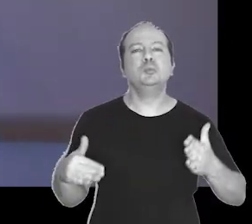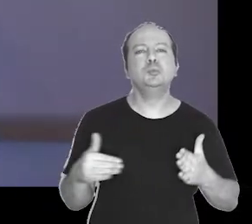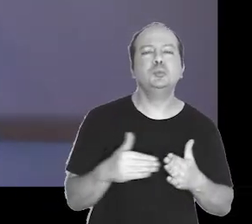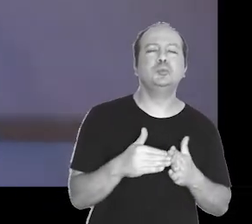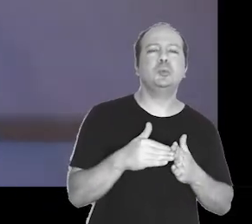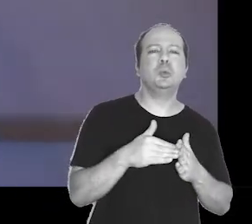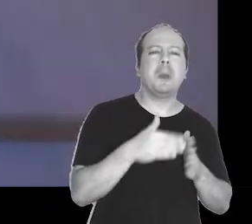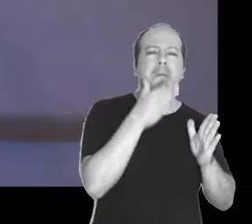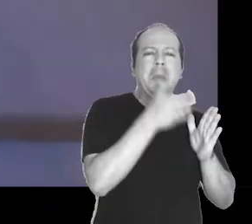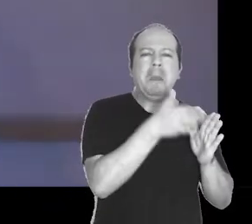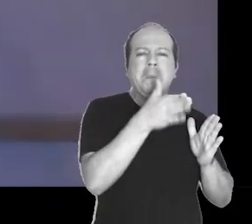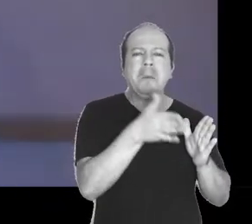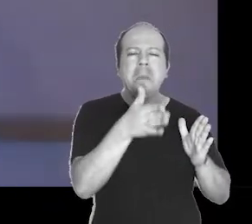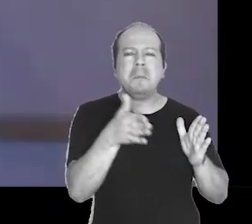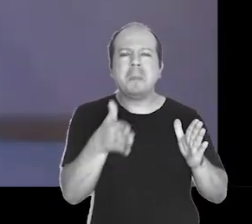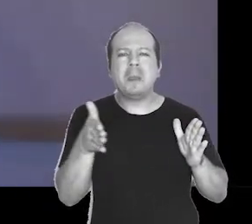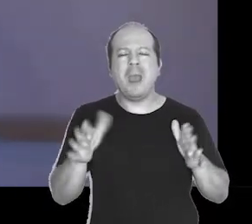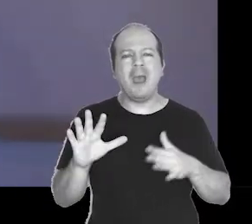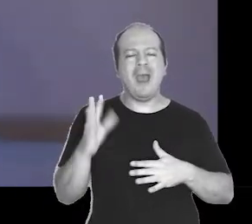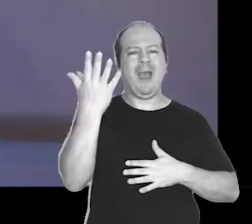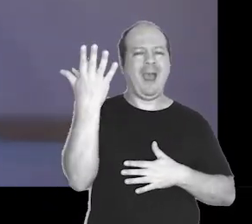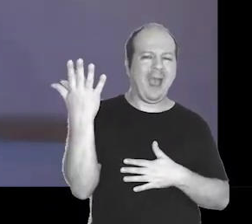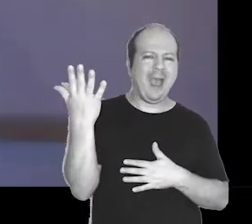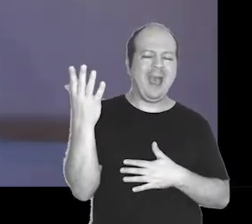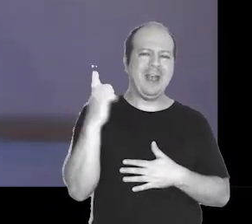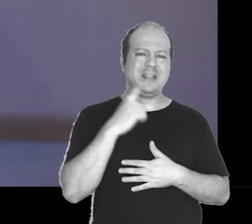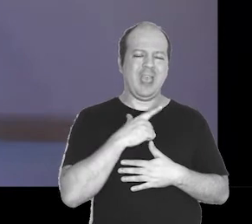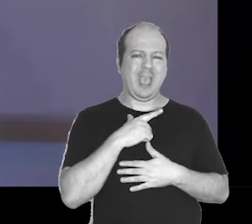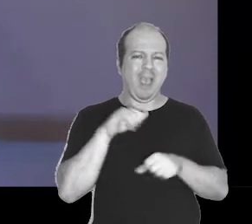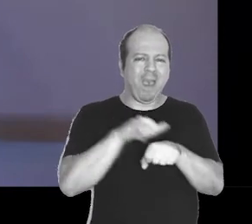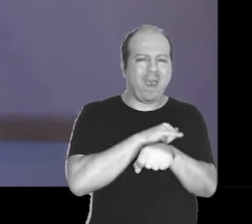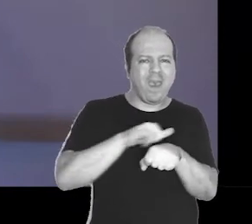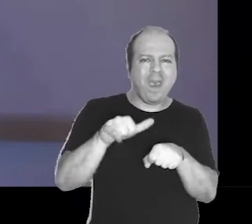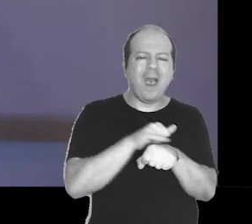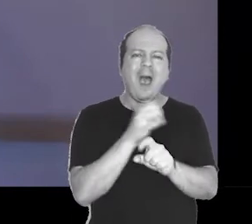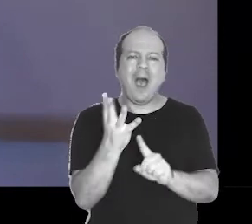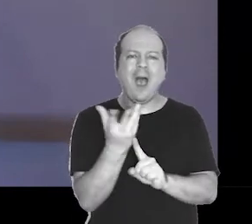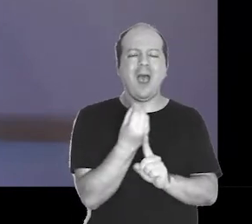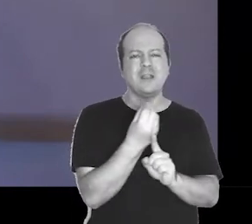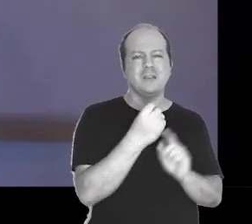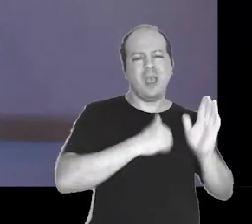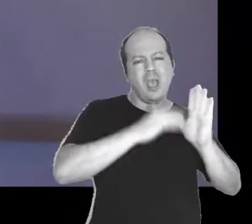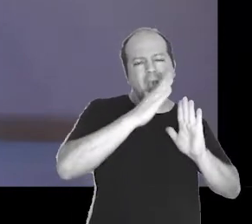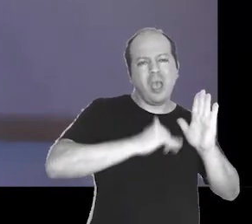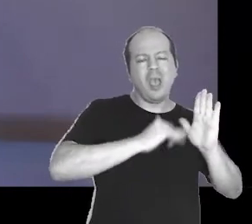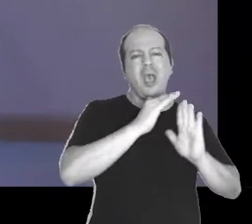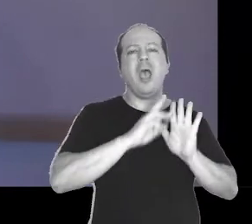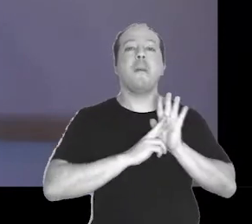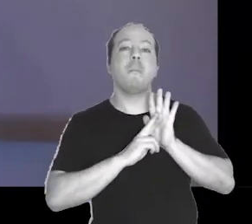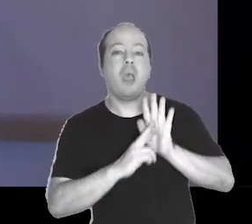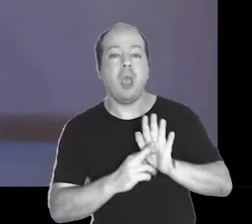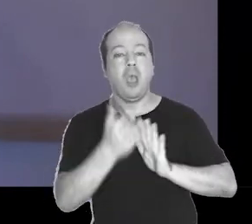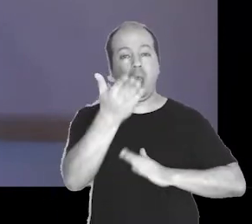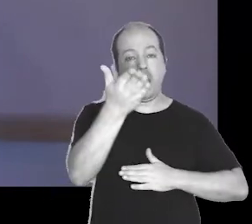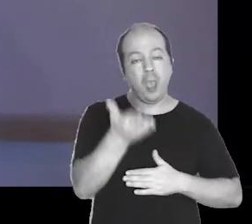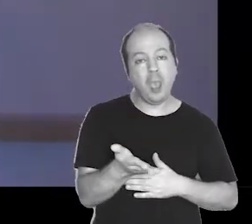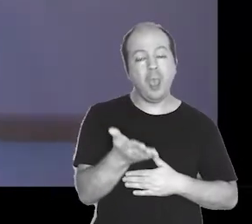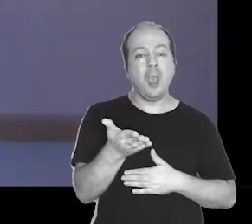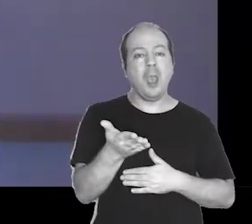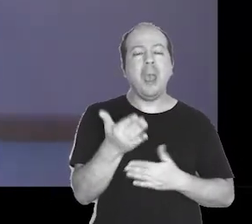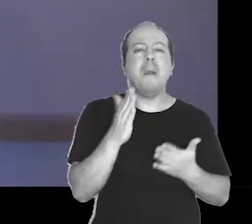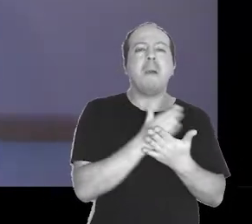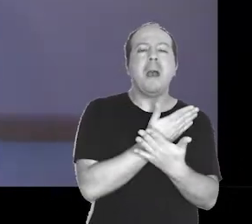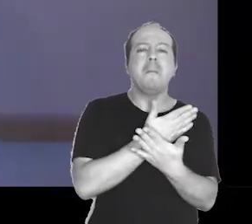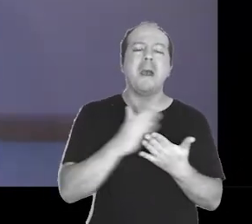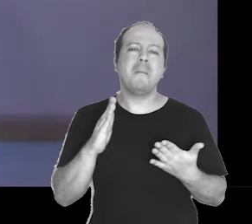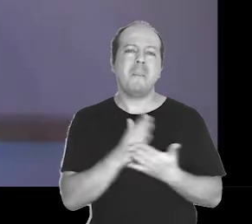em conta, o ato de finalizar obras de arte seria representado por você como mais uma